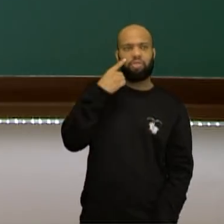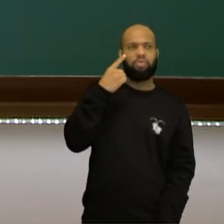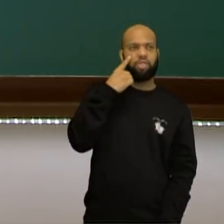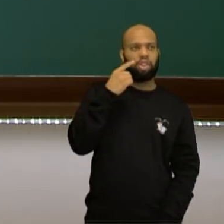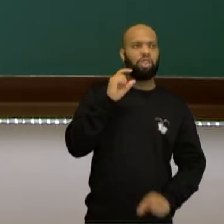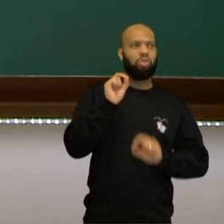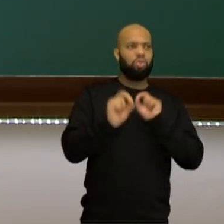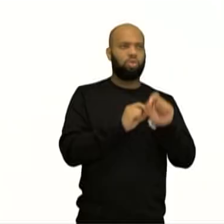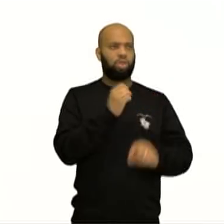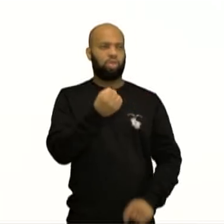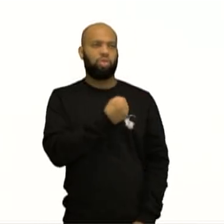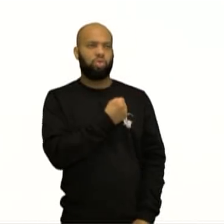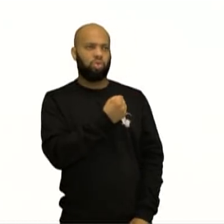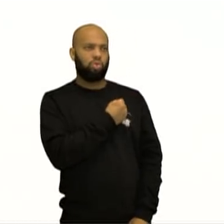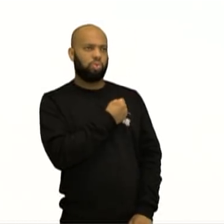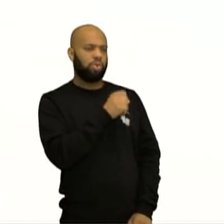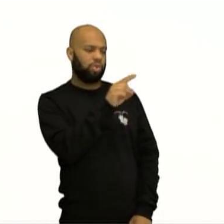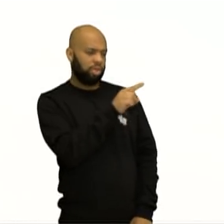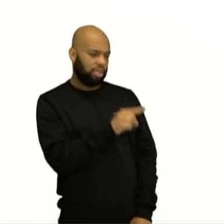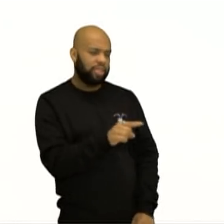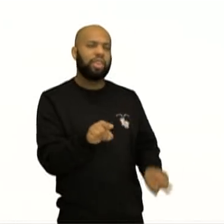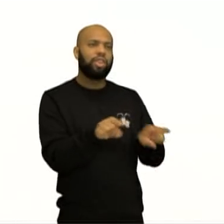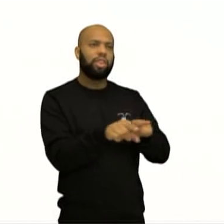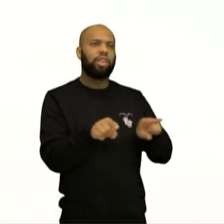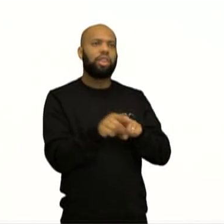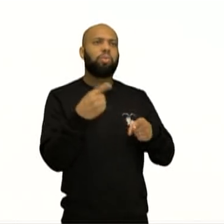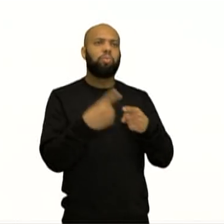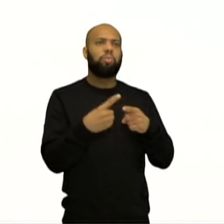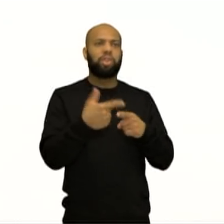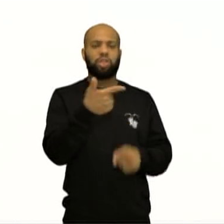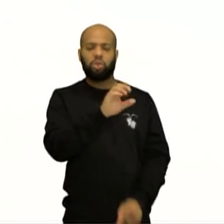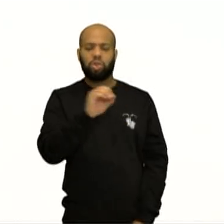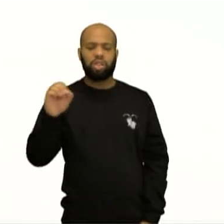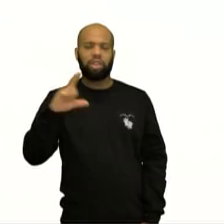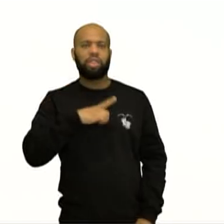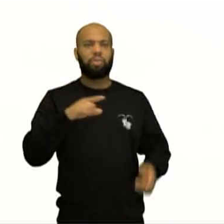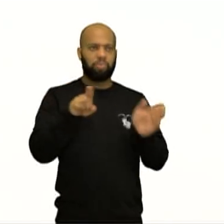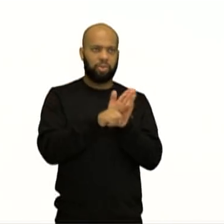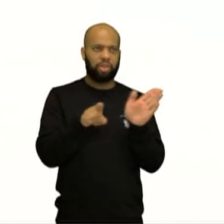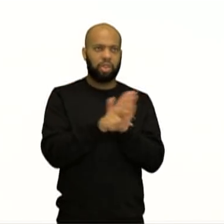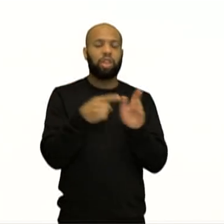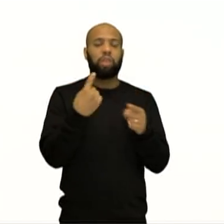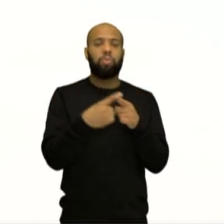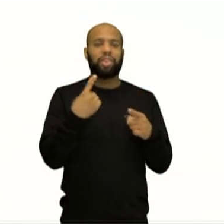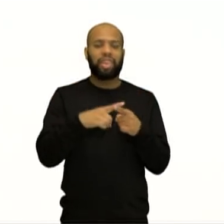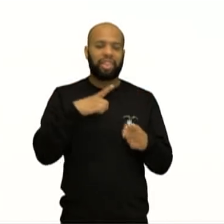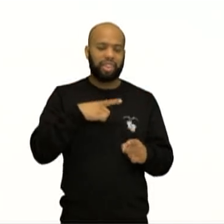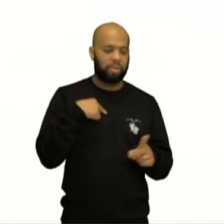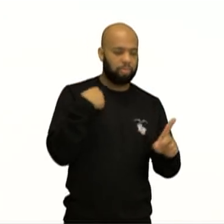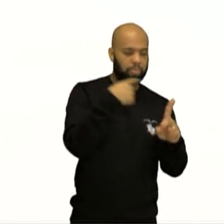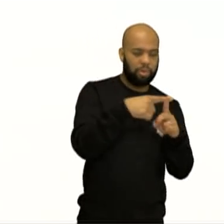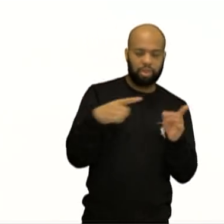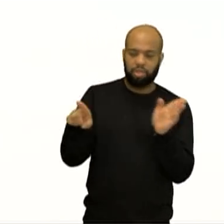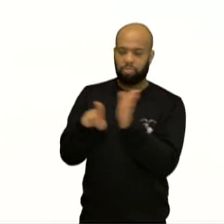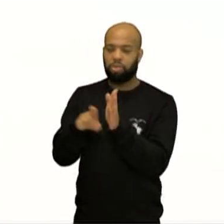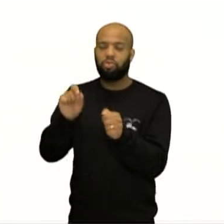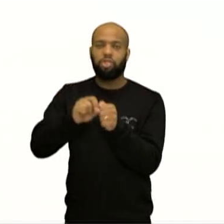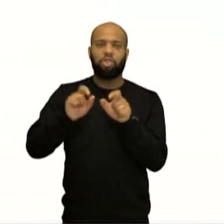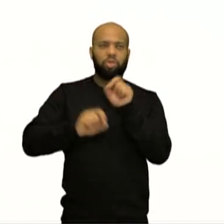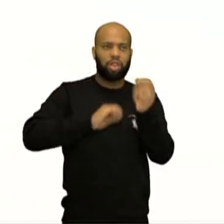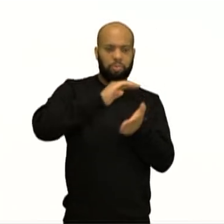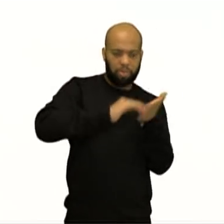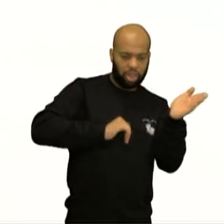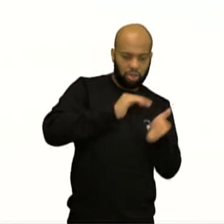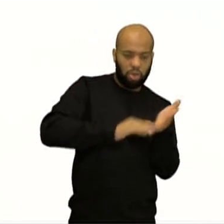um conceito de números inteiros também, porque o número 200 está negativo. Então, números com sinais diferentes, você diminui e